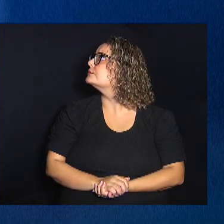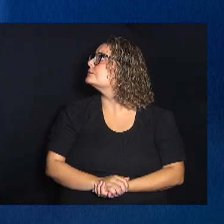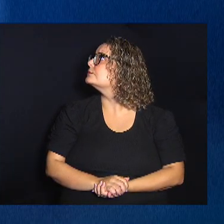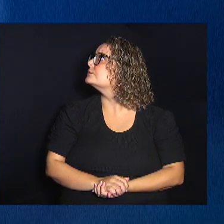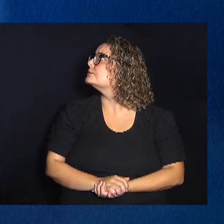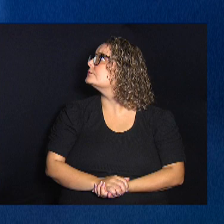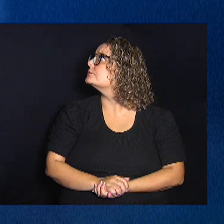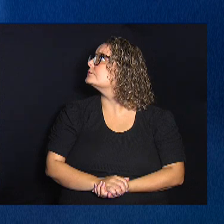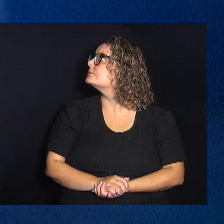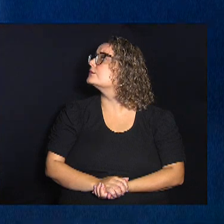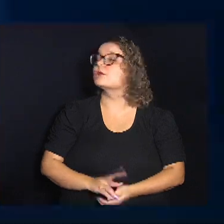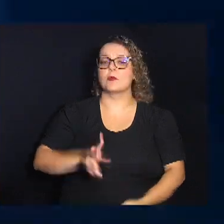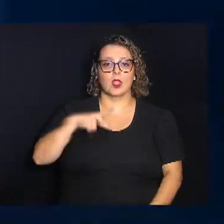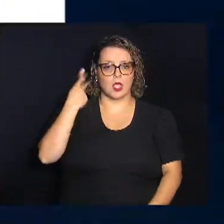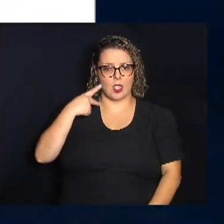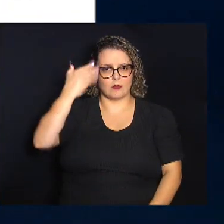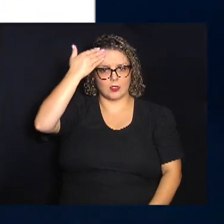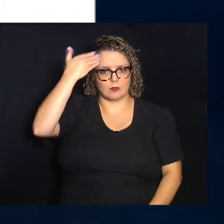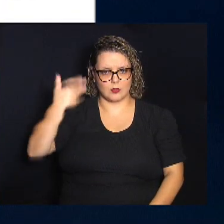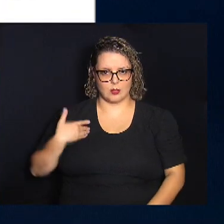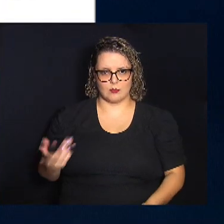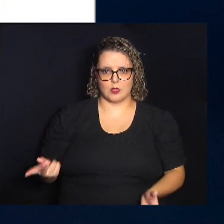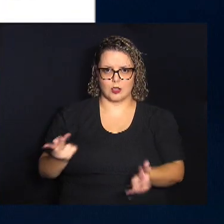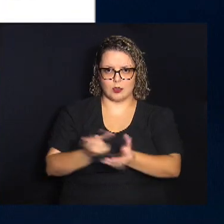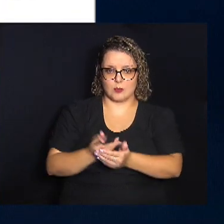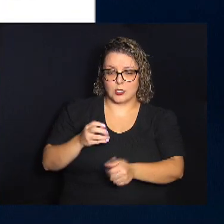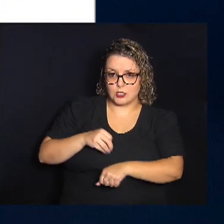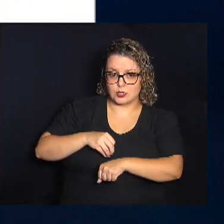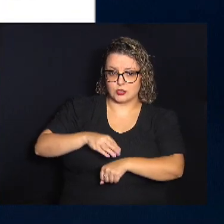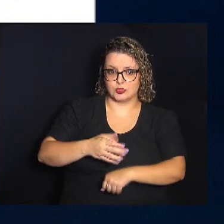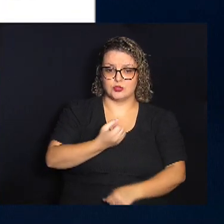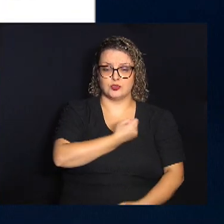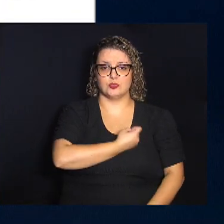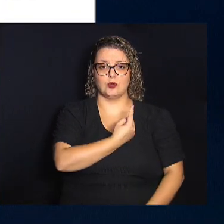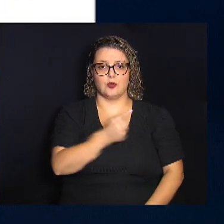A vereadora Débora Palermo protocolou a indicação de número